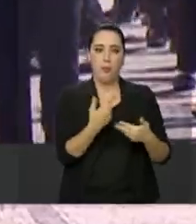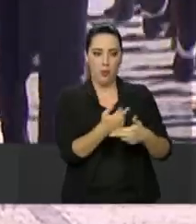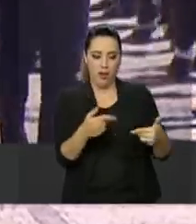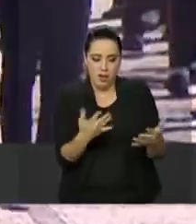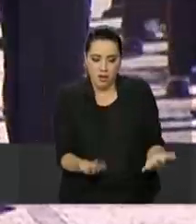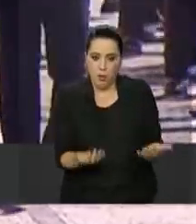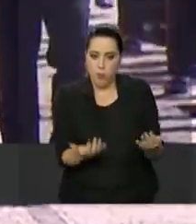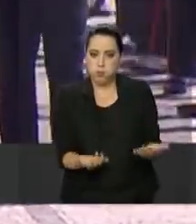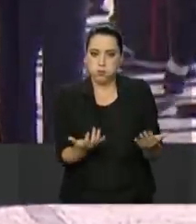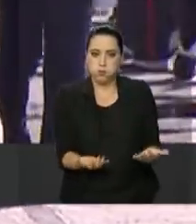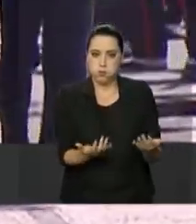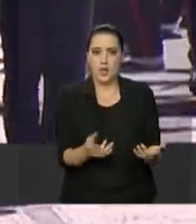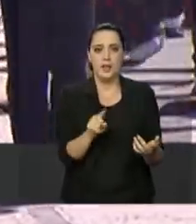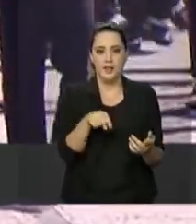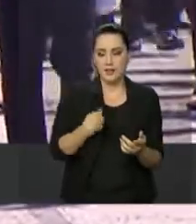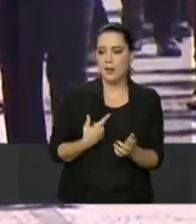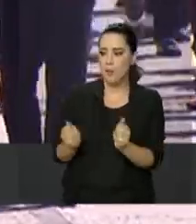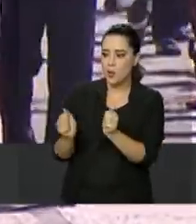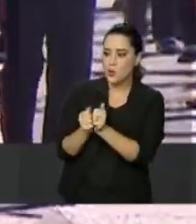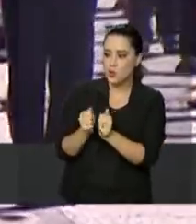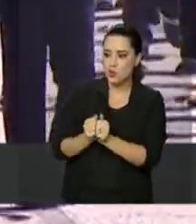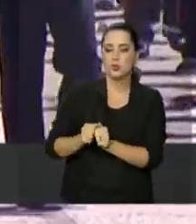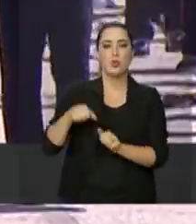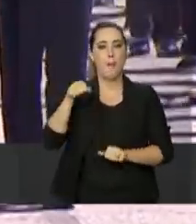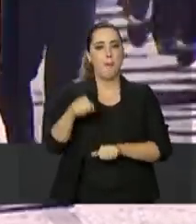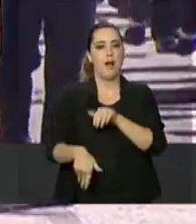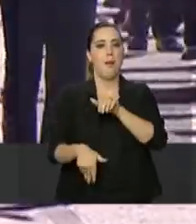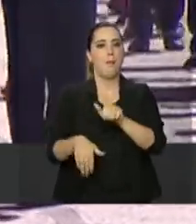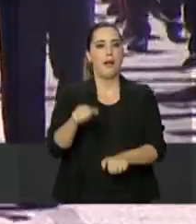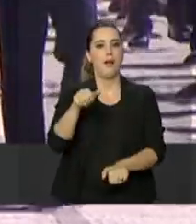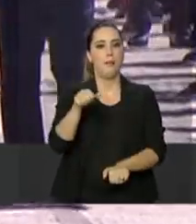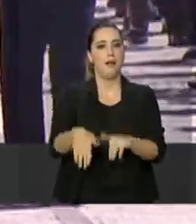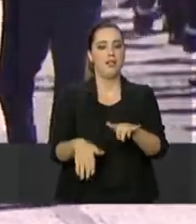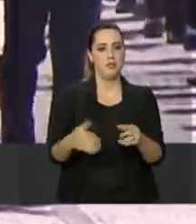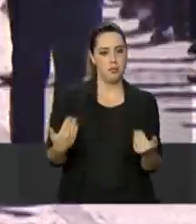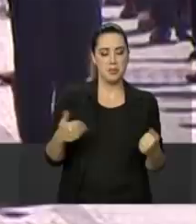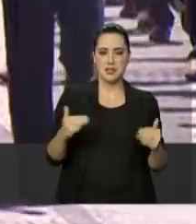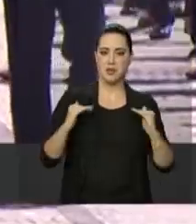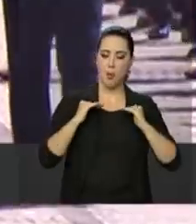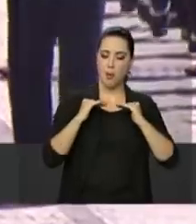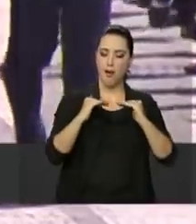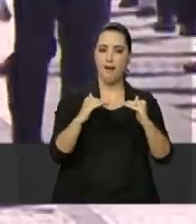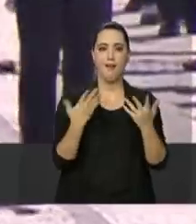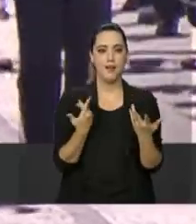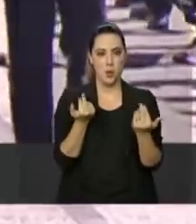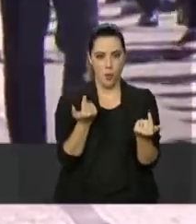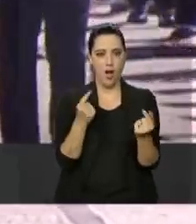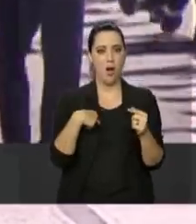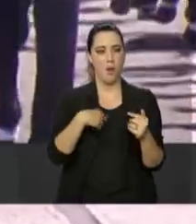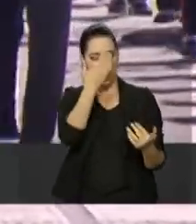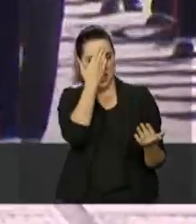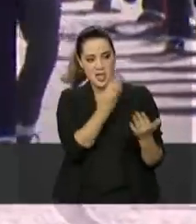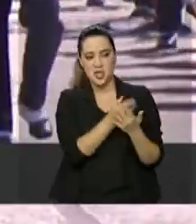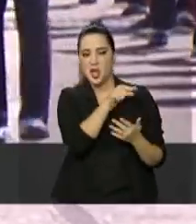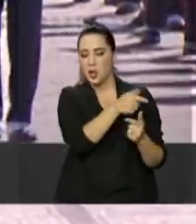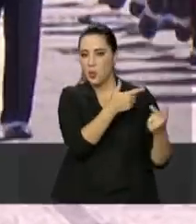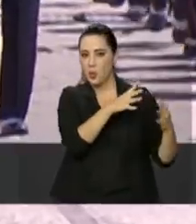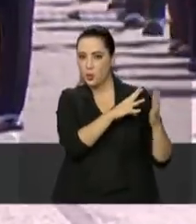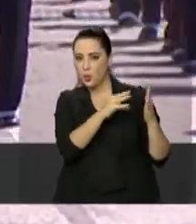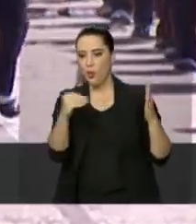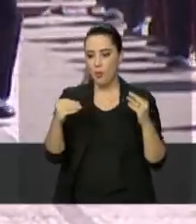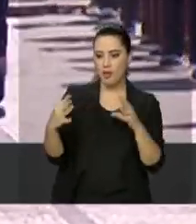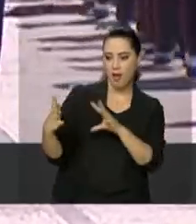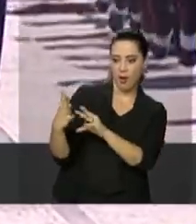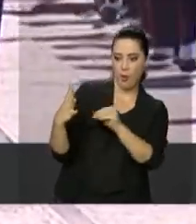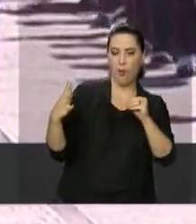mesmo tempo estar coordenando um com o outro ali. Então tem que ter um sincronismo e uma confiança um no outro, né, de como vai